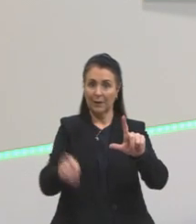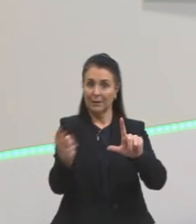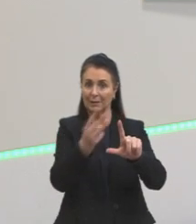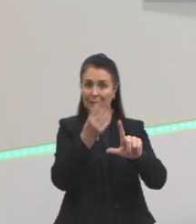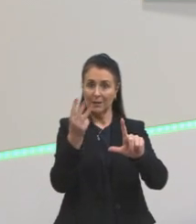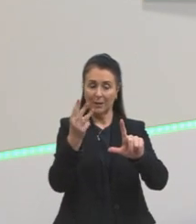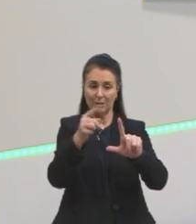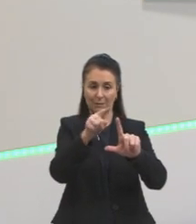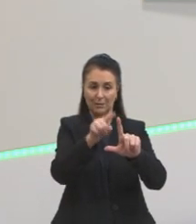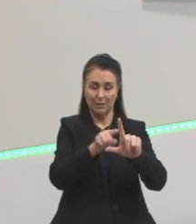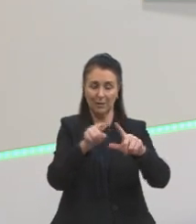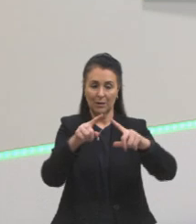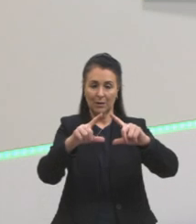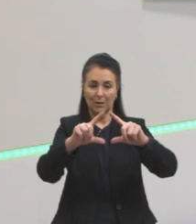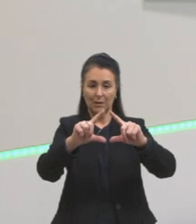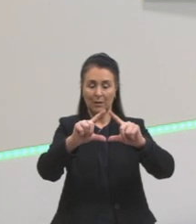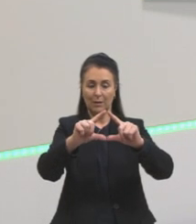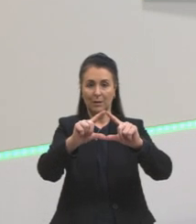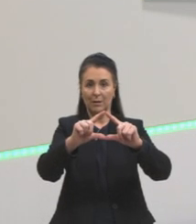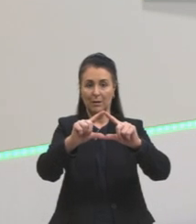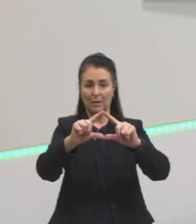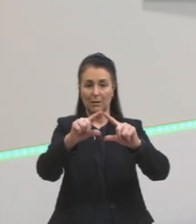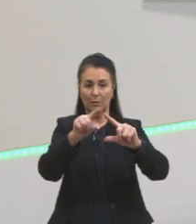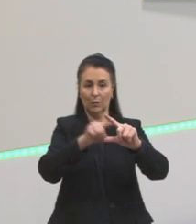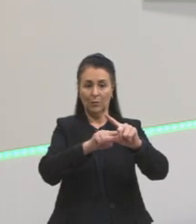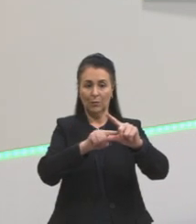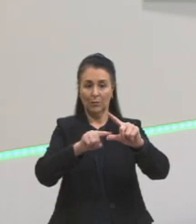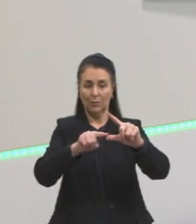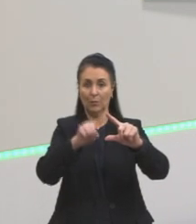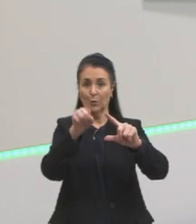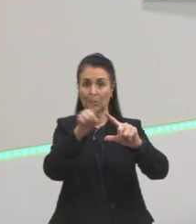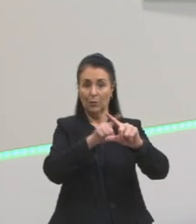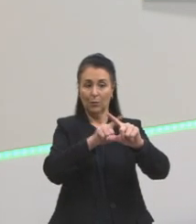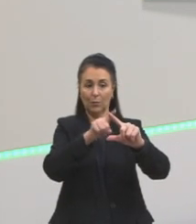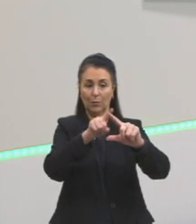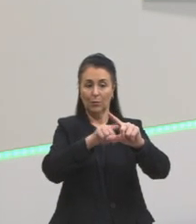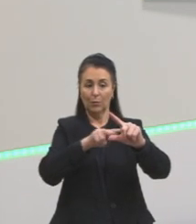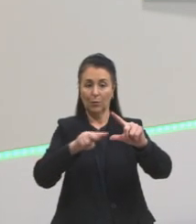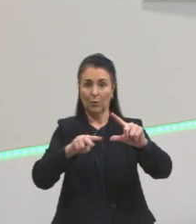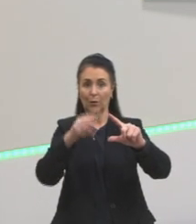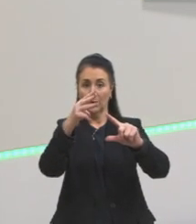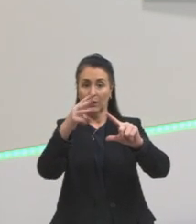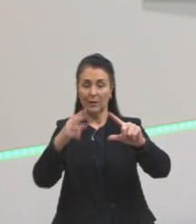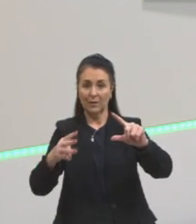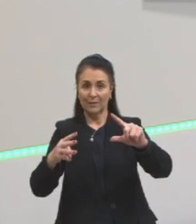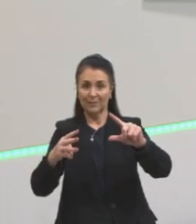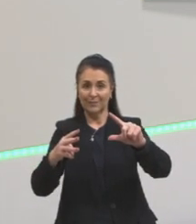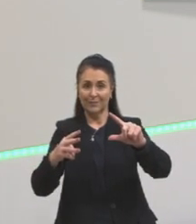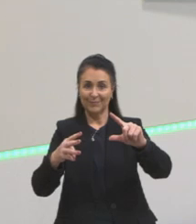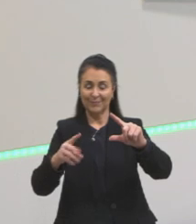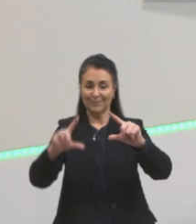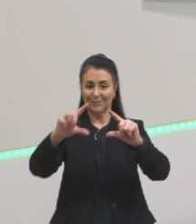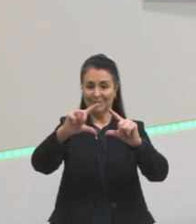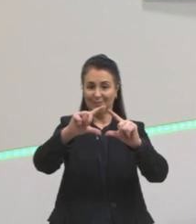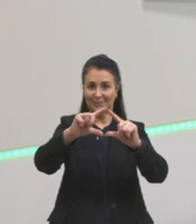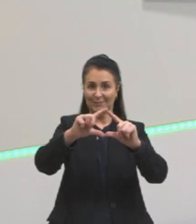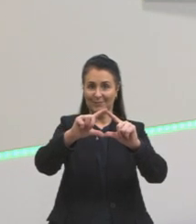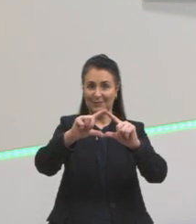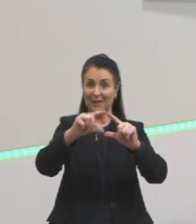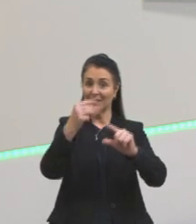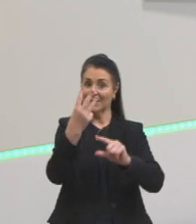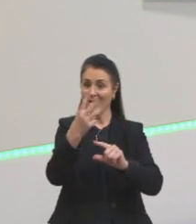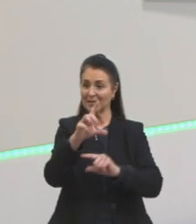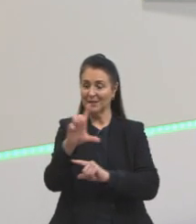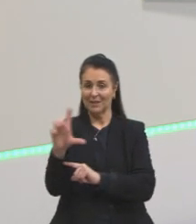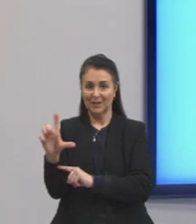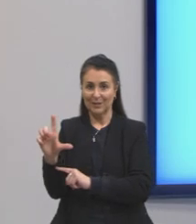lados então é um polígono de três lados sempre quando a gente pensar em triângulo será um polígono de três lados